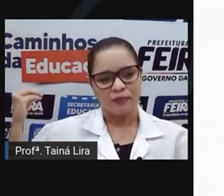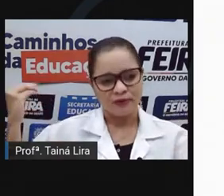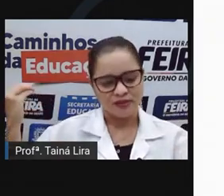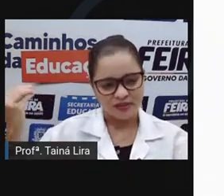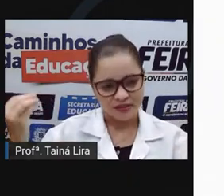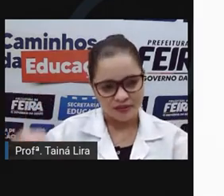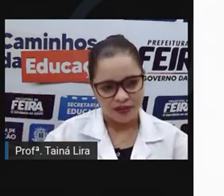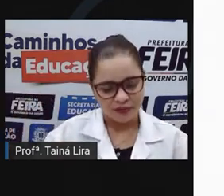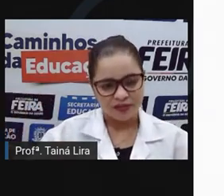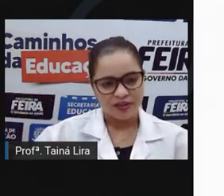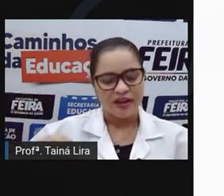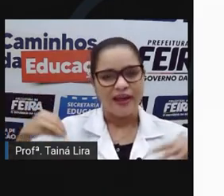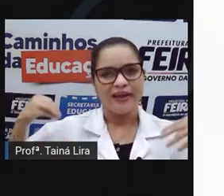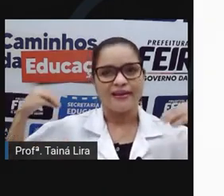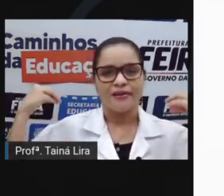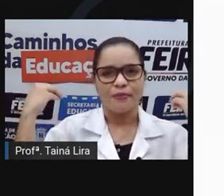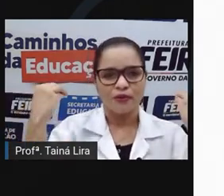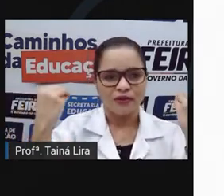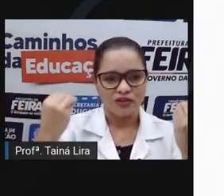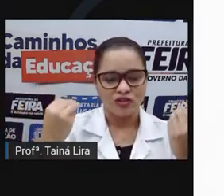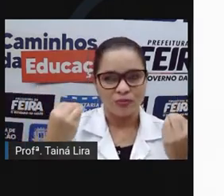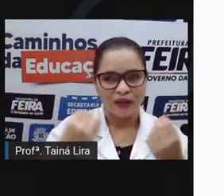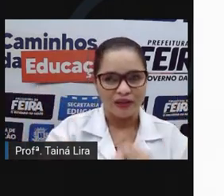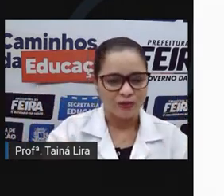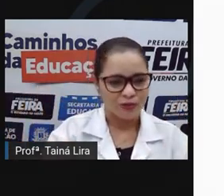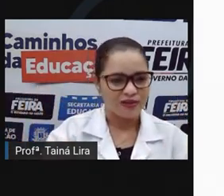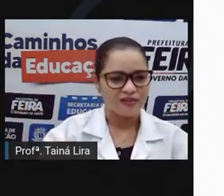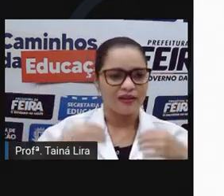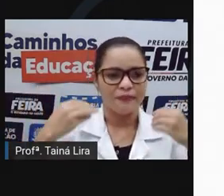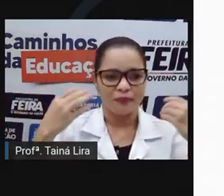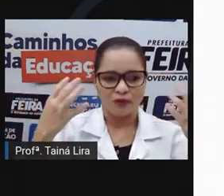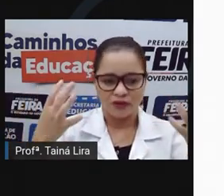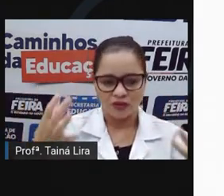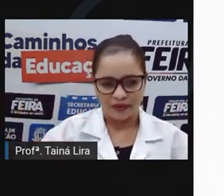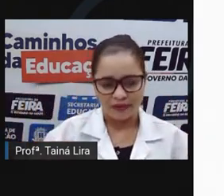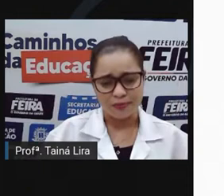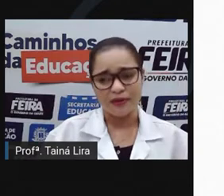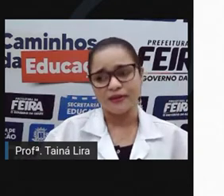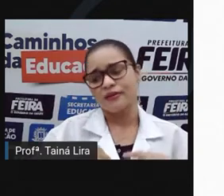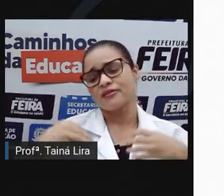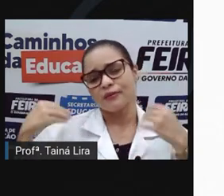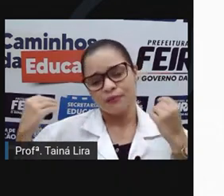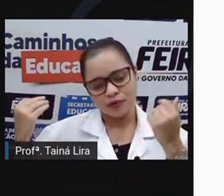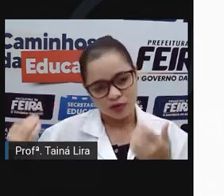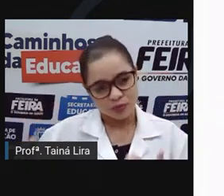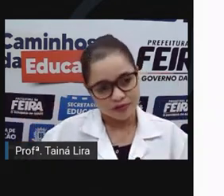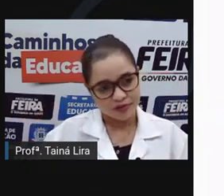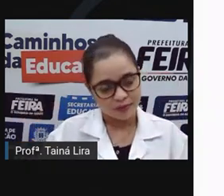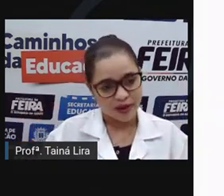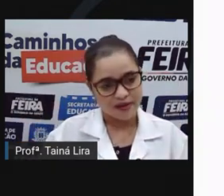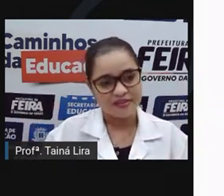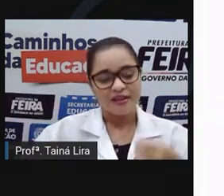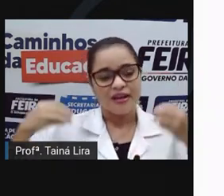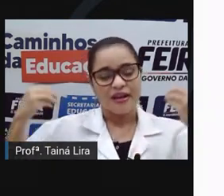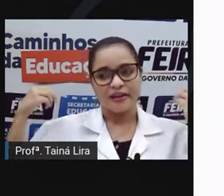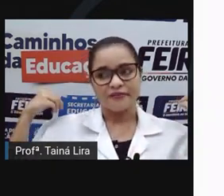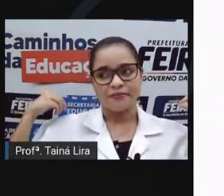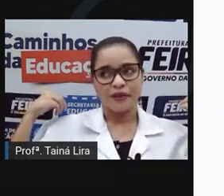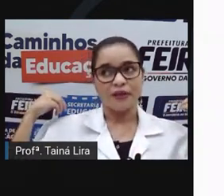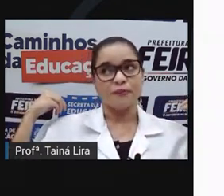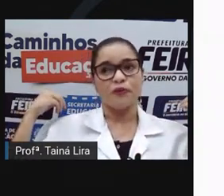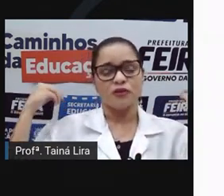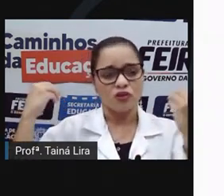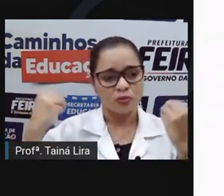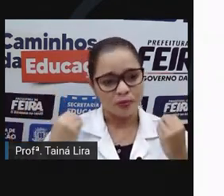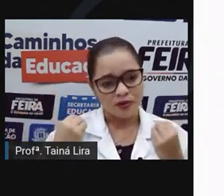importante para os seres vivos, ela é importante para a natureza, ela é importante para as plantas, ela é importante para os animais, ela